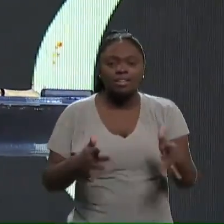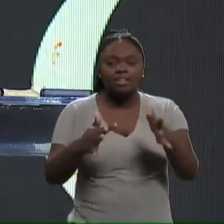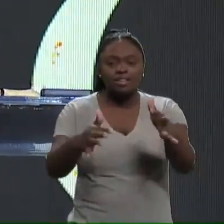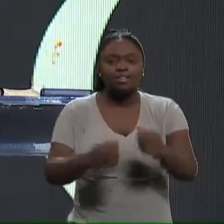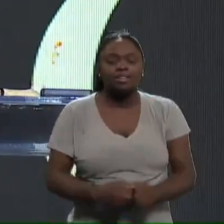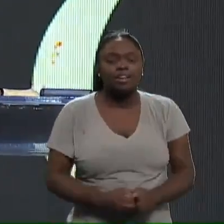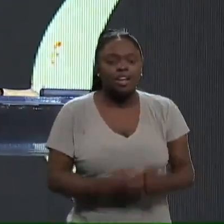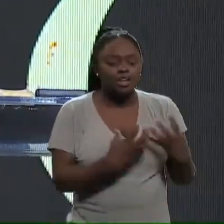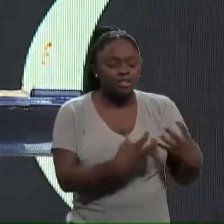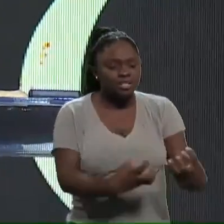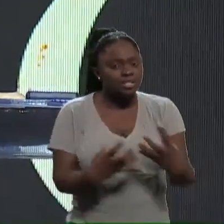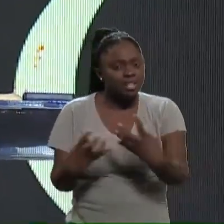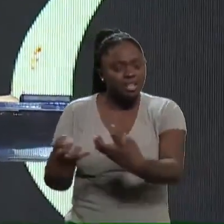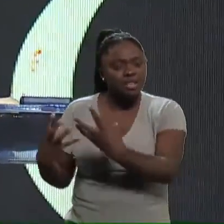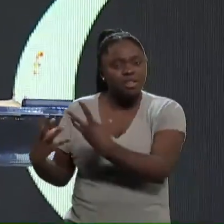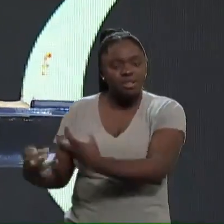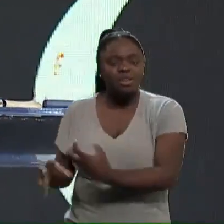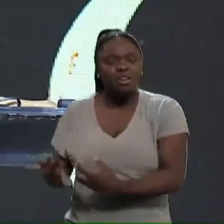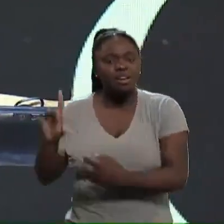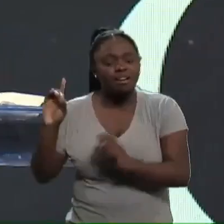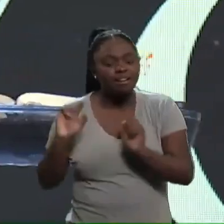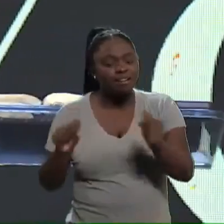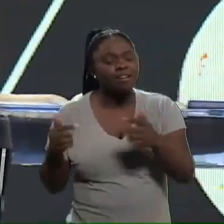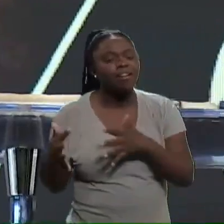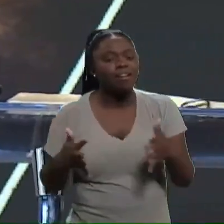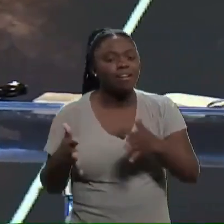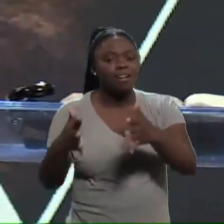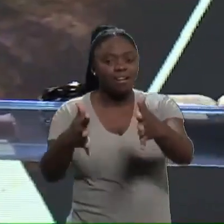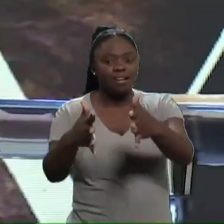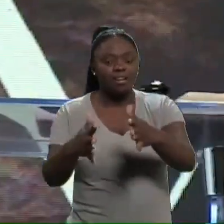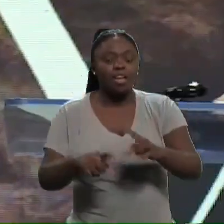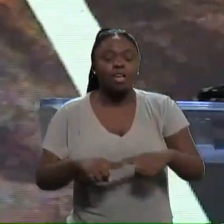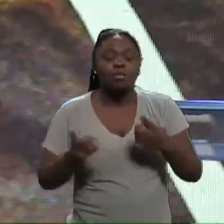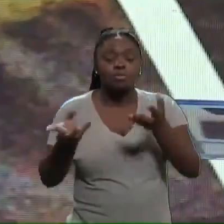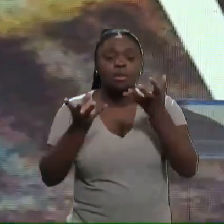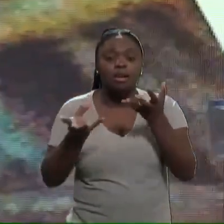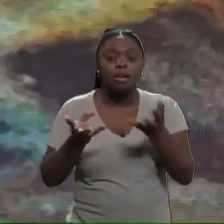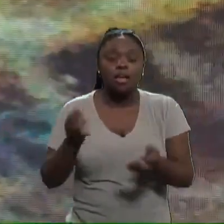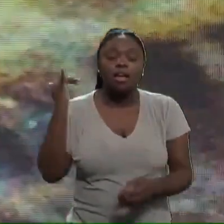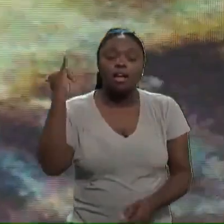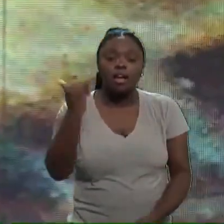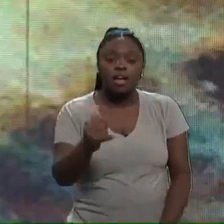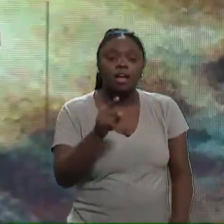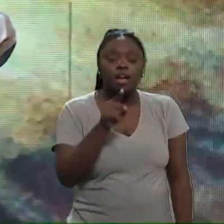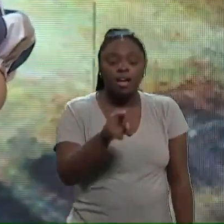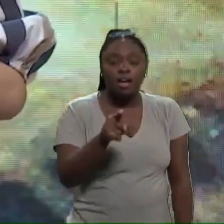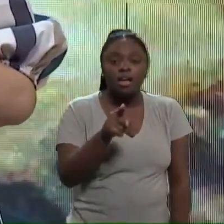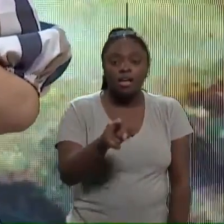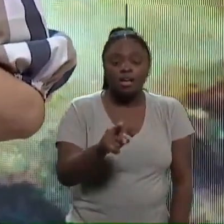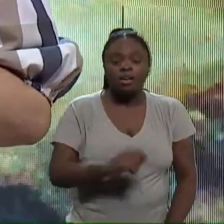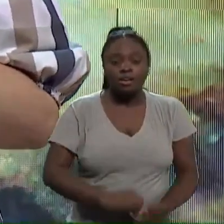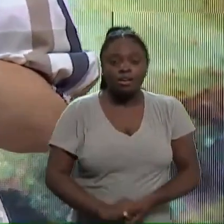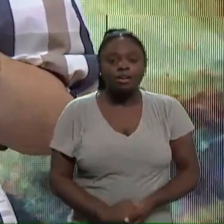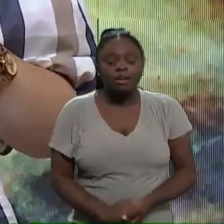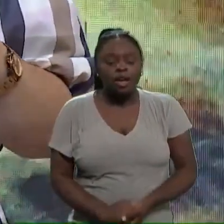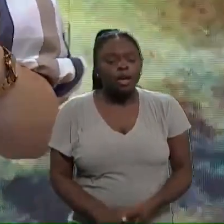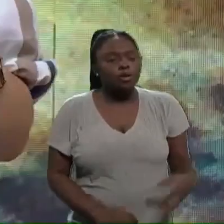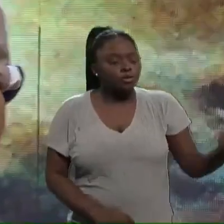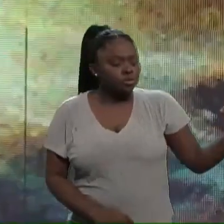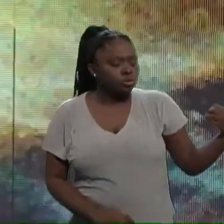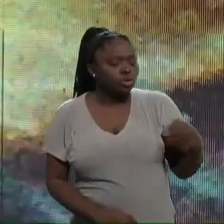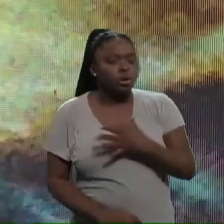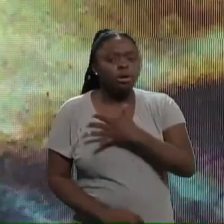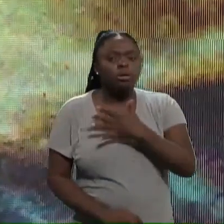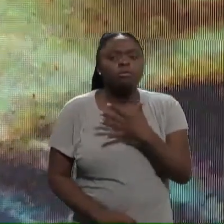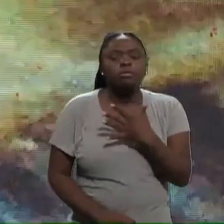faz caminho, meu irmão. Mas eu quero te falar algo que Deus vem falando há dias comigo, e eu quero finalizar com isso. O novo